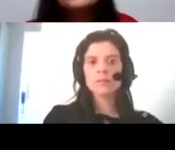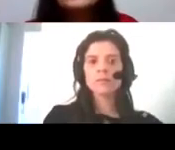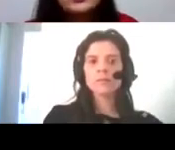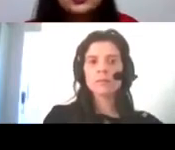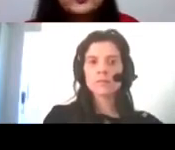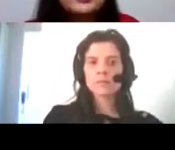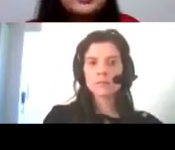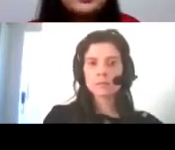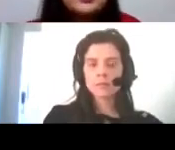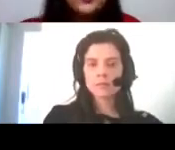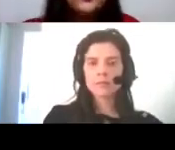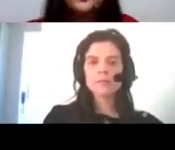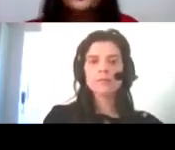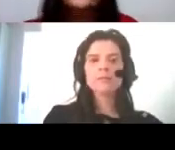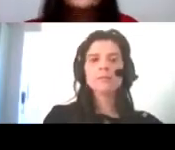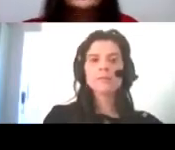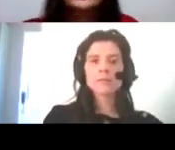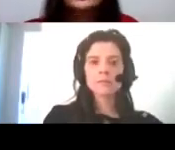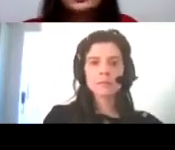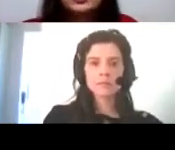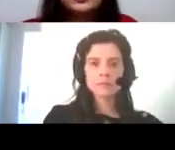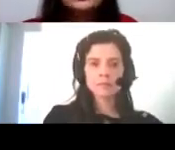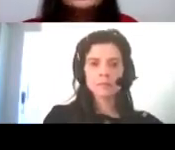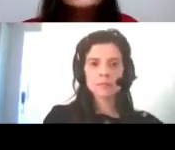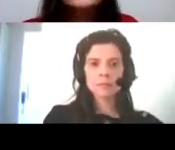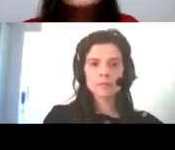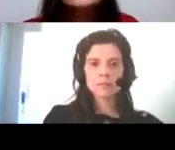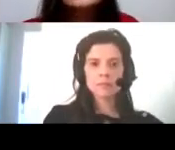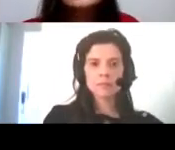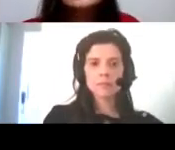na sua administração.